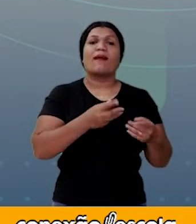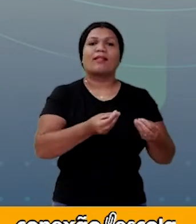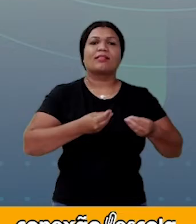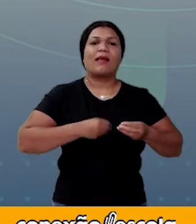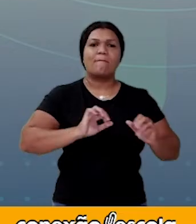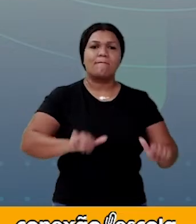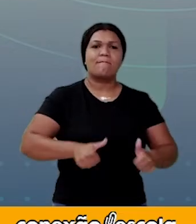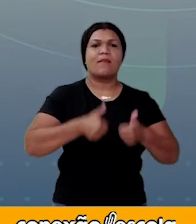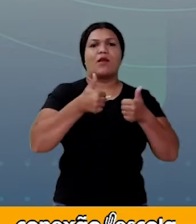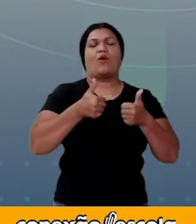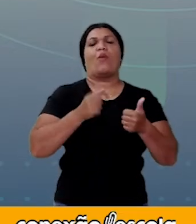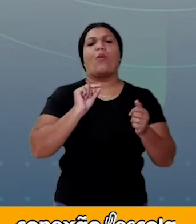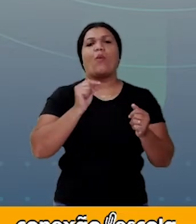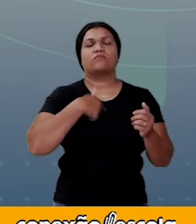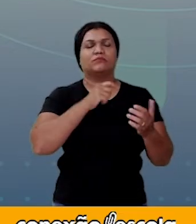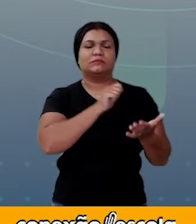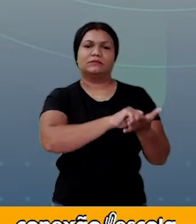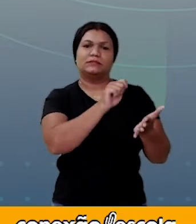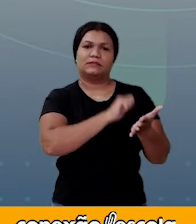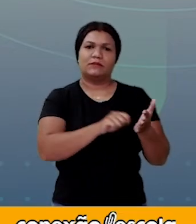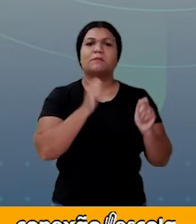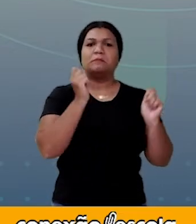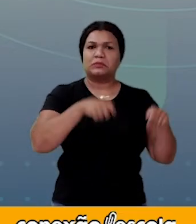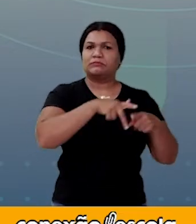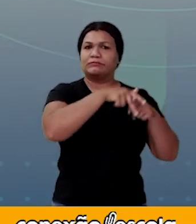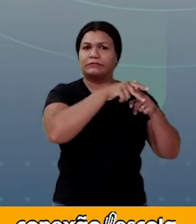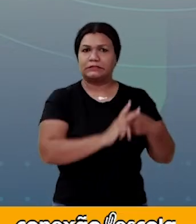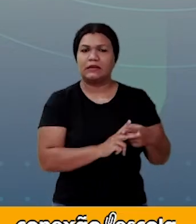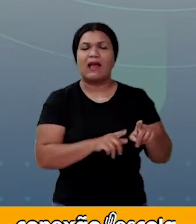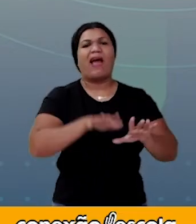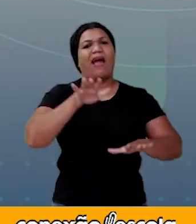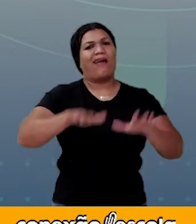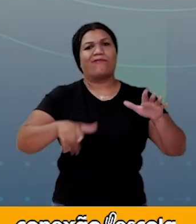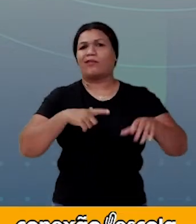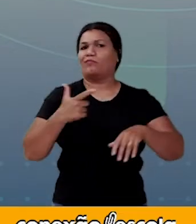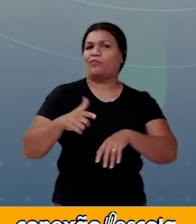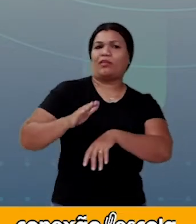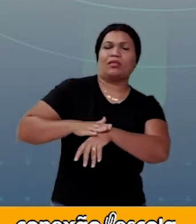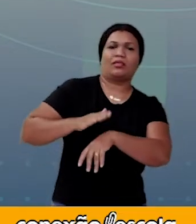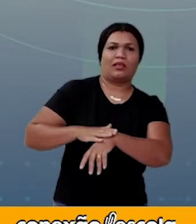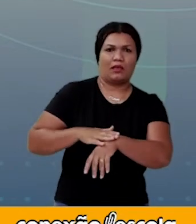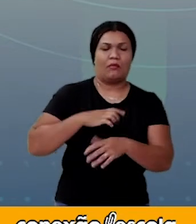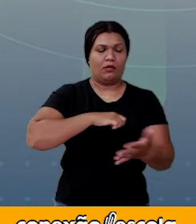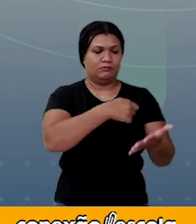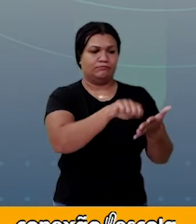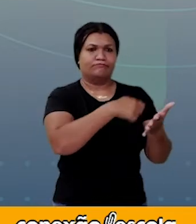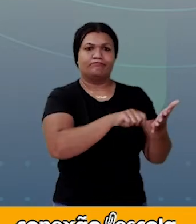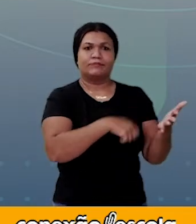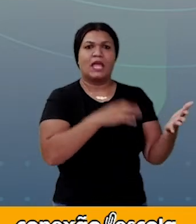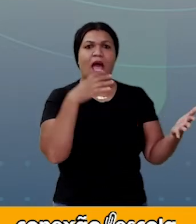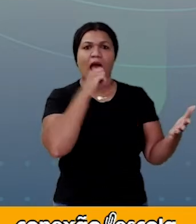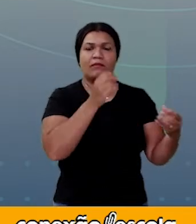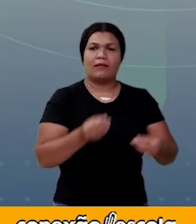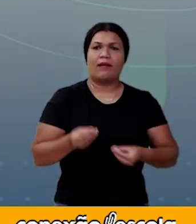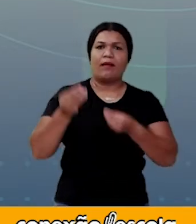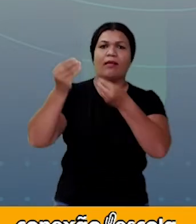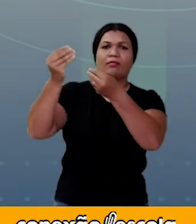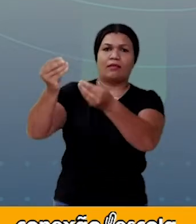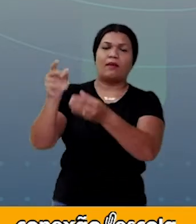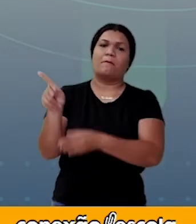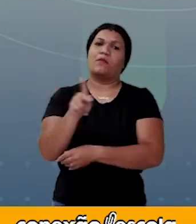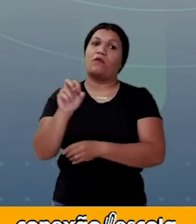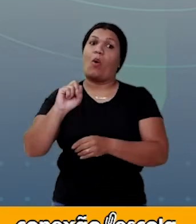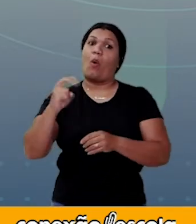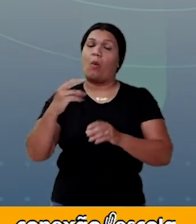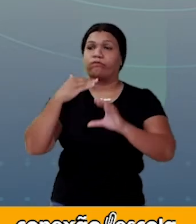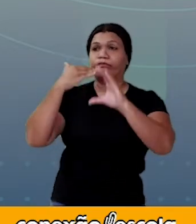né? Mas nem sempre temos esse tempo hábil para fazer isso. E muitas vezes entregamos o texto para o professor ou enviamos para